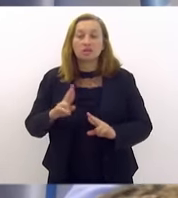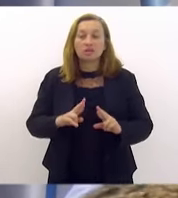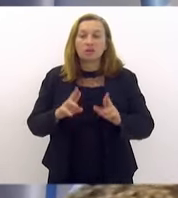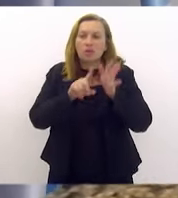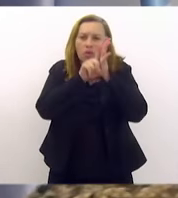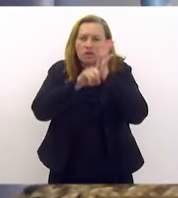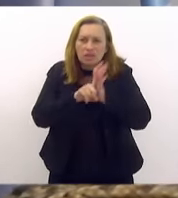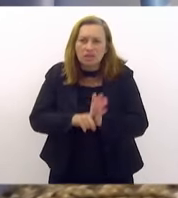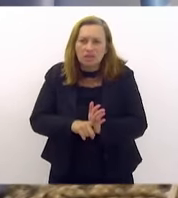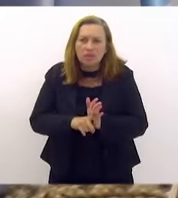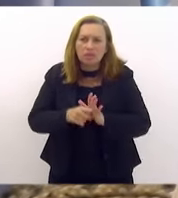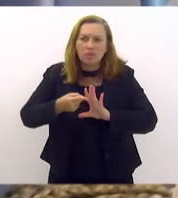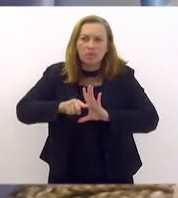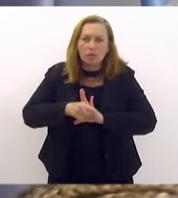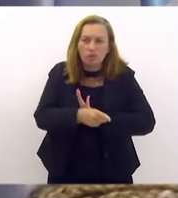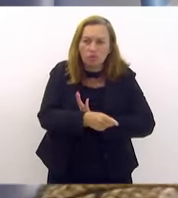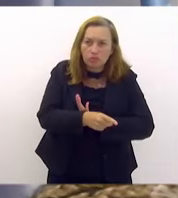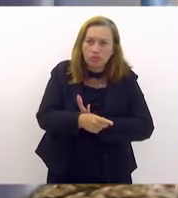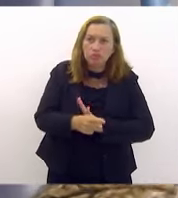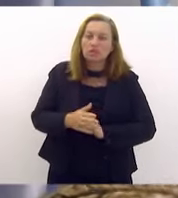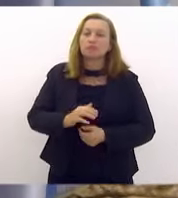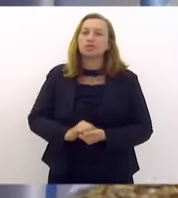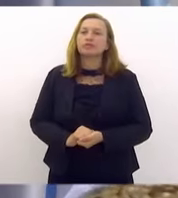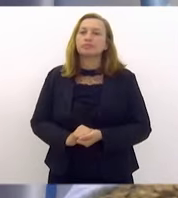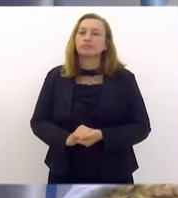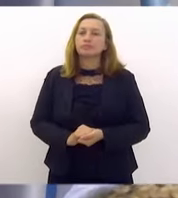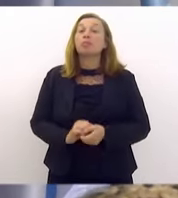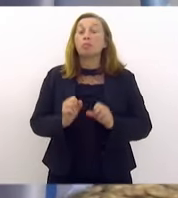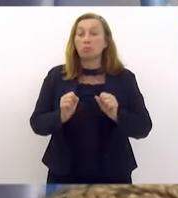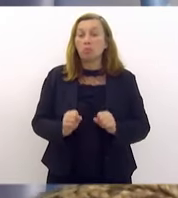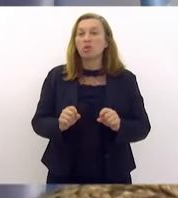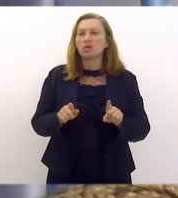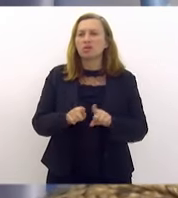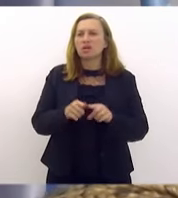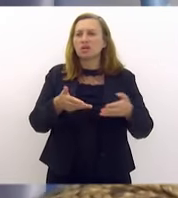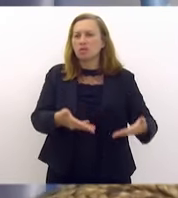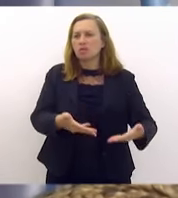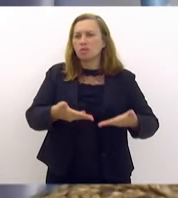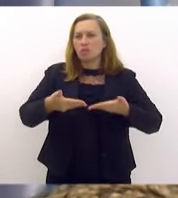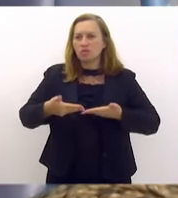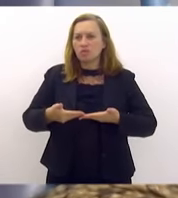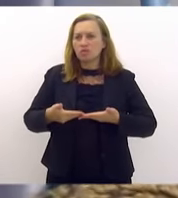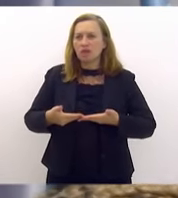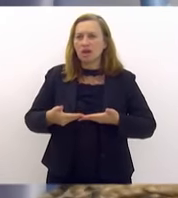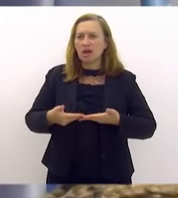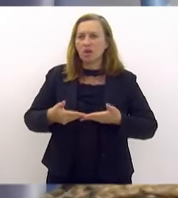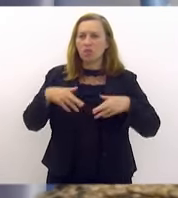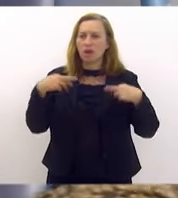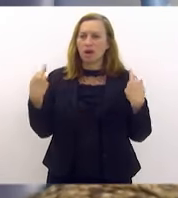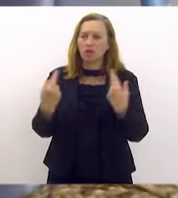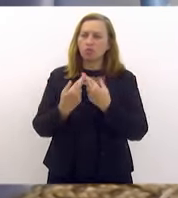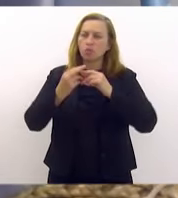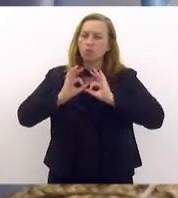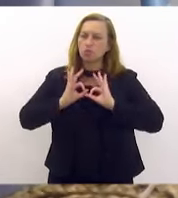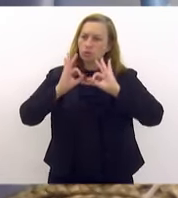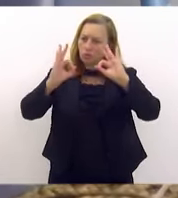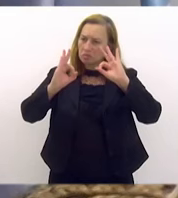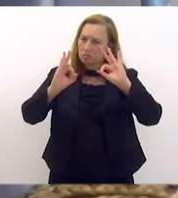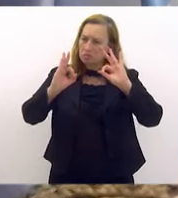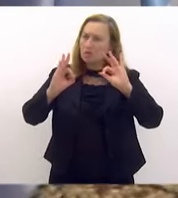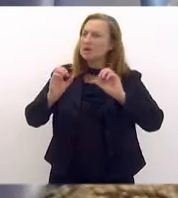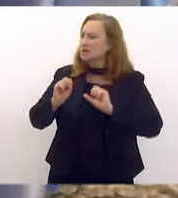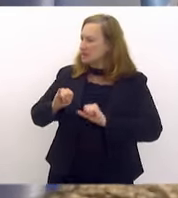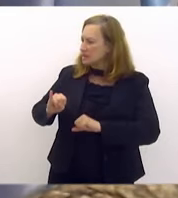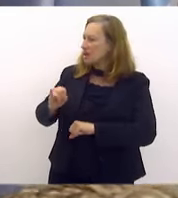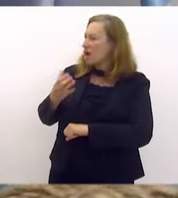análise mais detida a gente pode inclusive chamar uma extraordinária Em algum momento se assim a gente